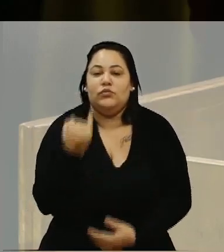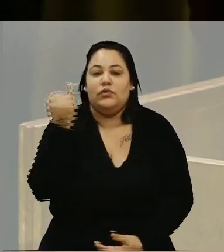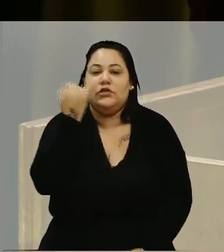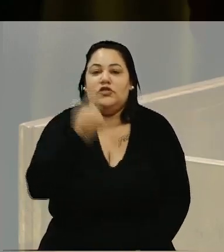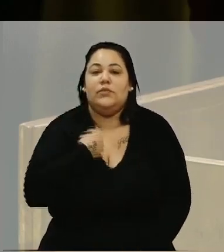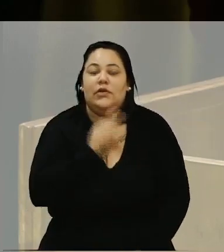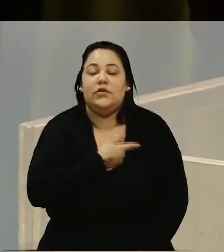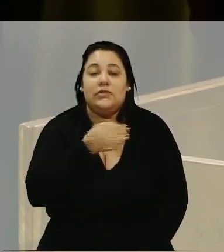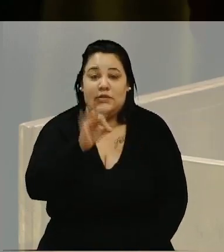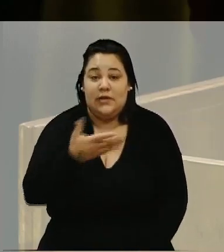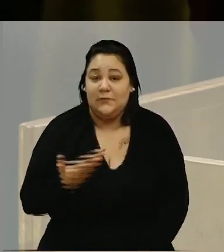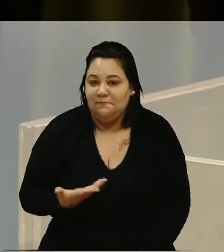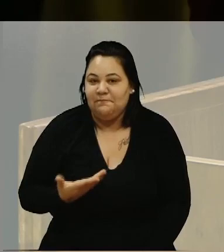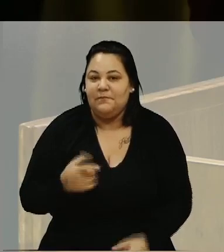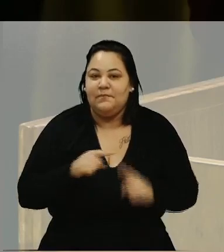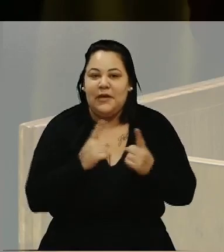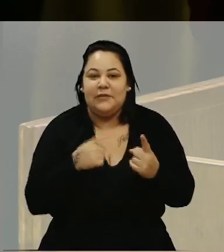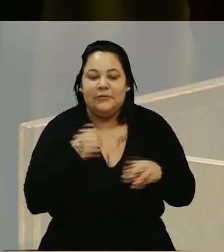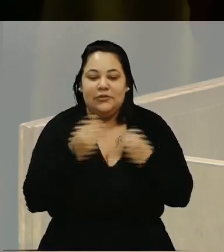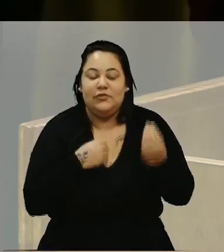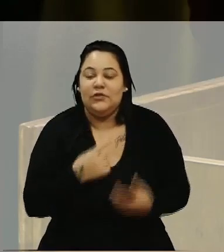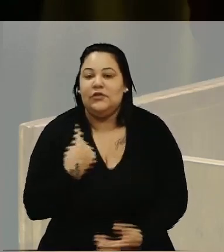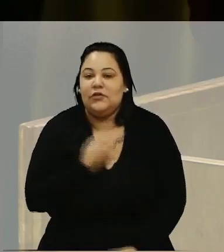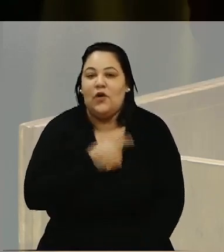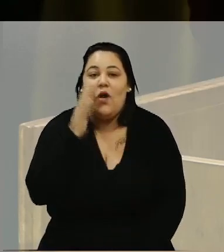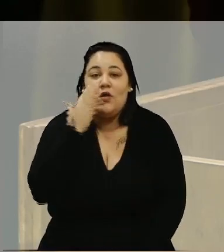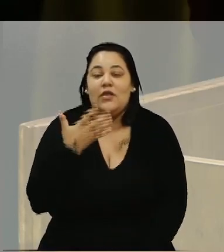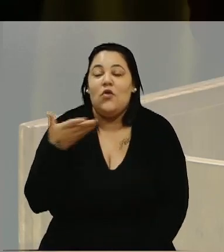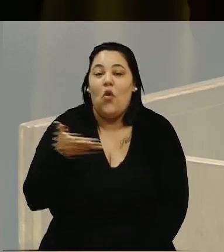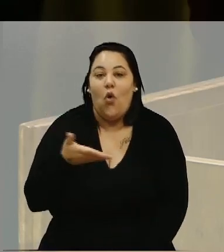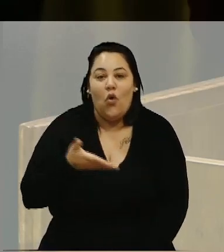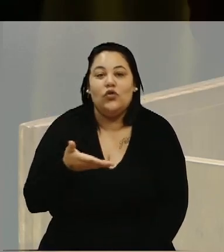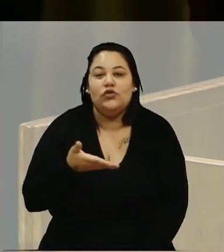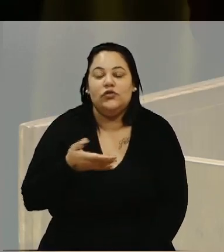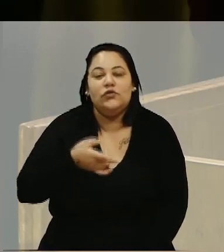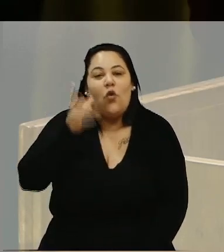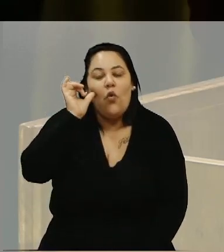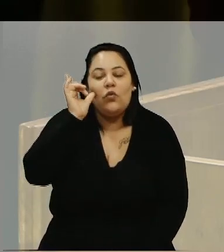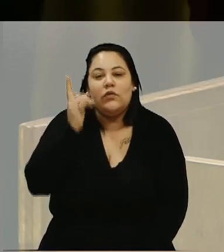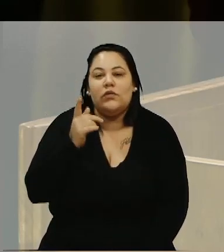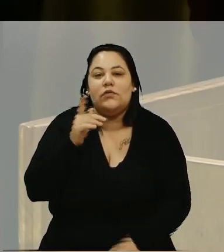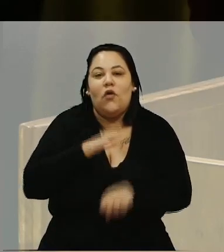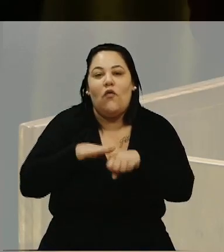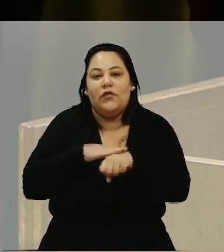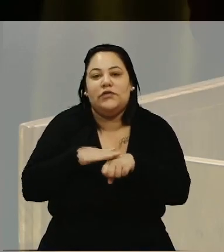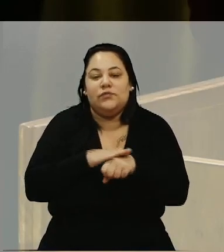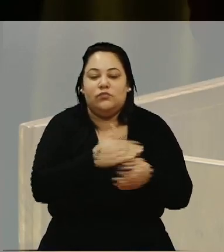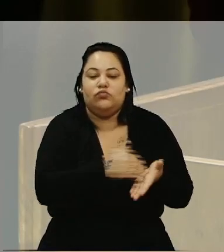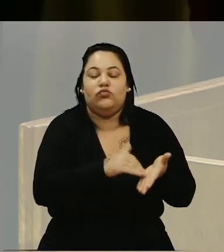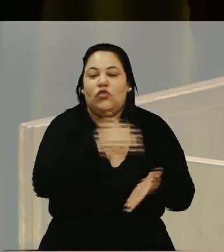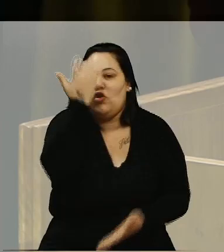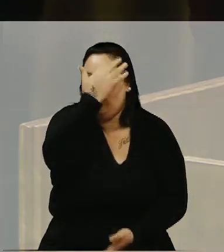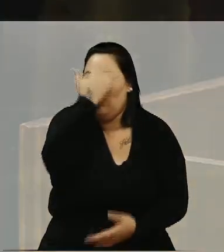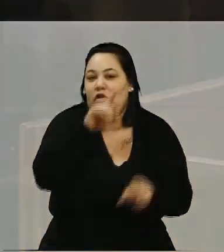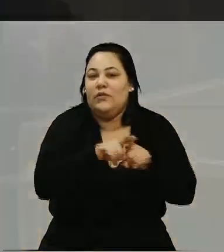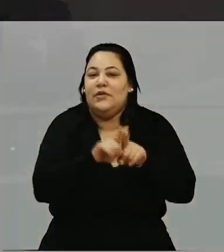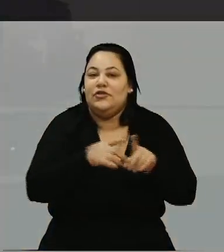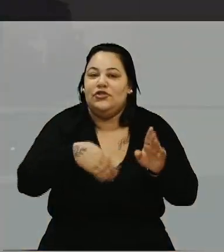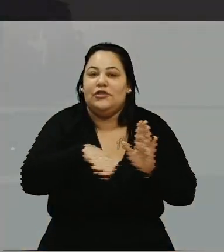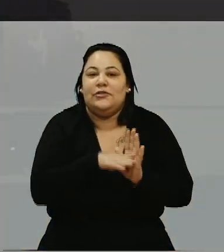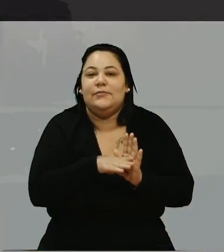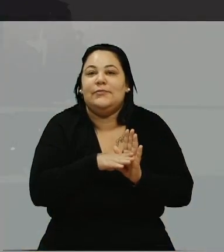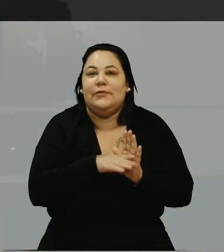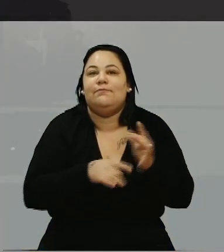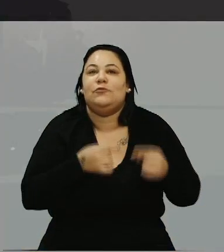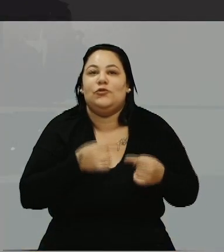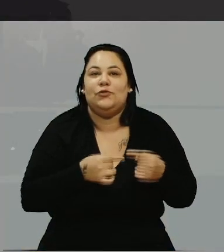certo? Mais um sentimento que eu falava ontem lá, ali no gabinete do prefeito, é que a gente chega em tudo que é lugar. E eles olham